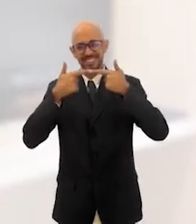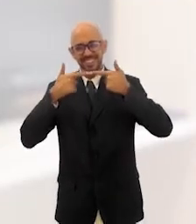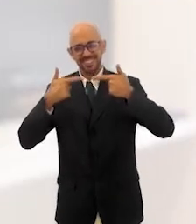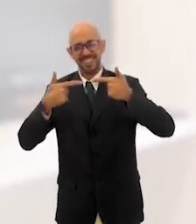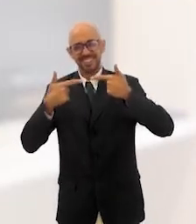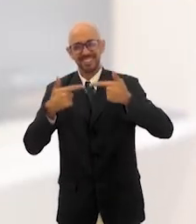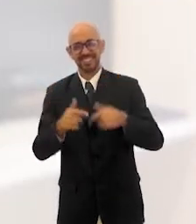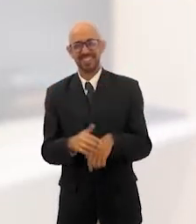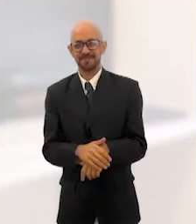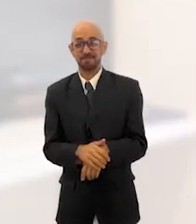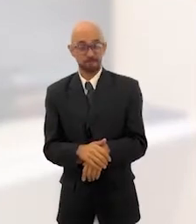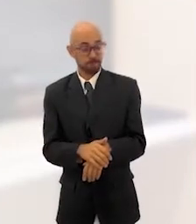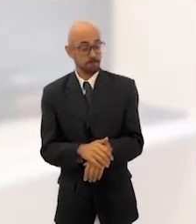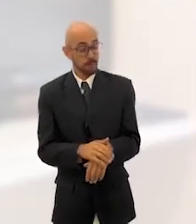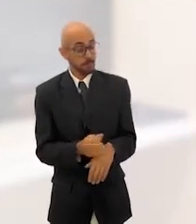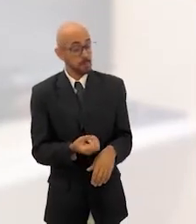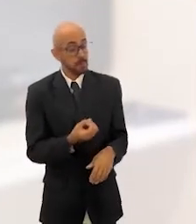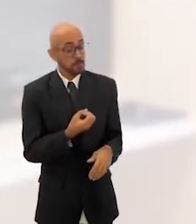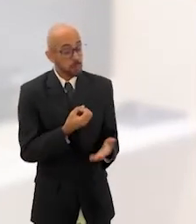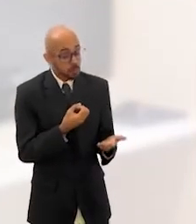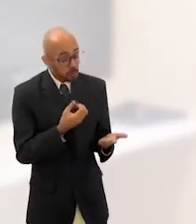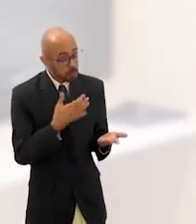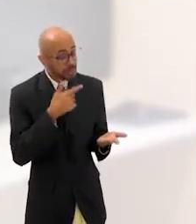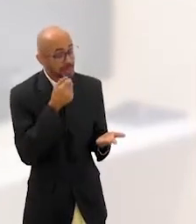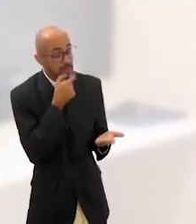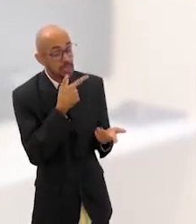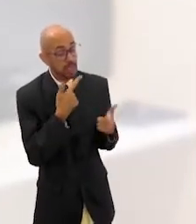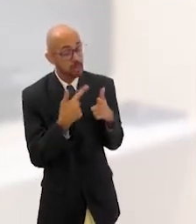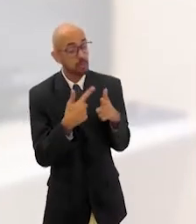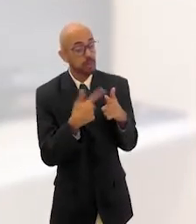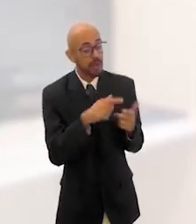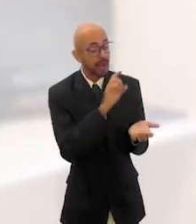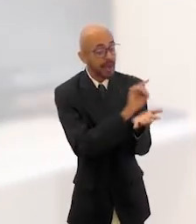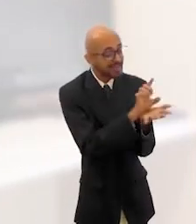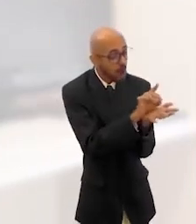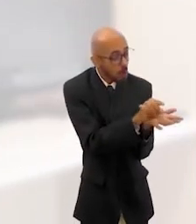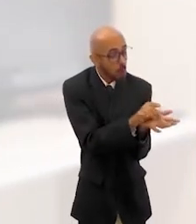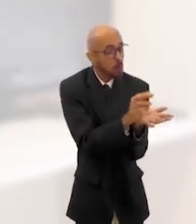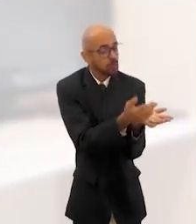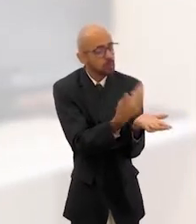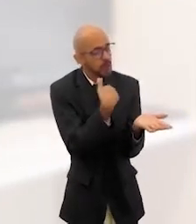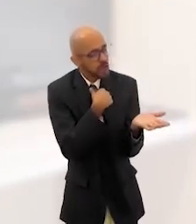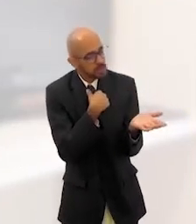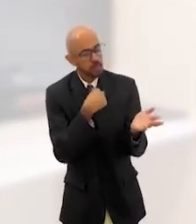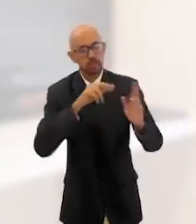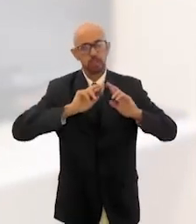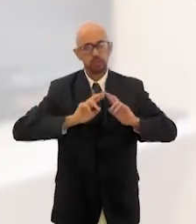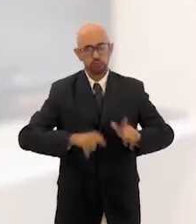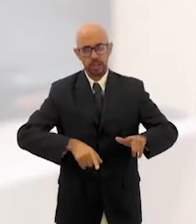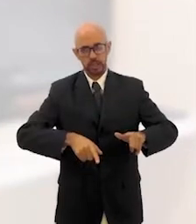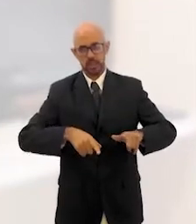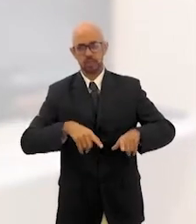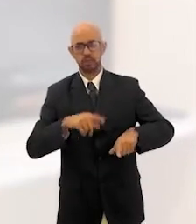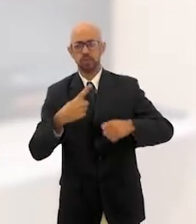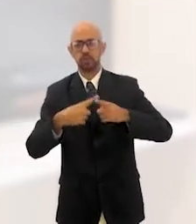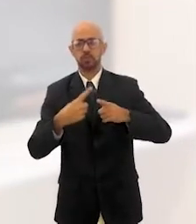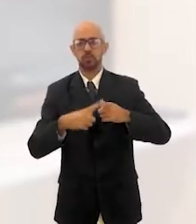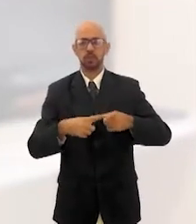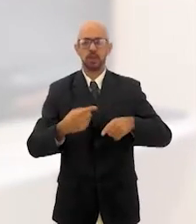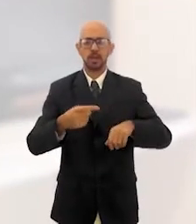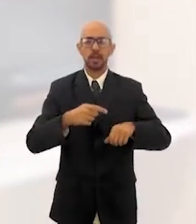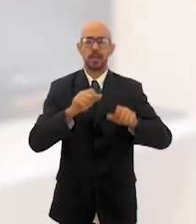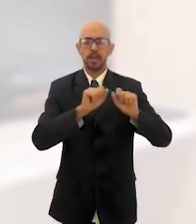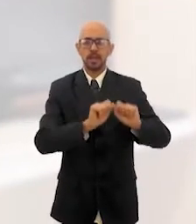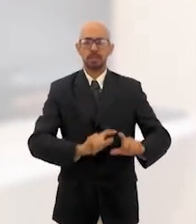sorridente. E é engraçado porque cada pessoa responde a essa pergunta de uma forma diferente, por isso é tão importante